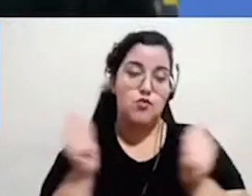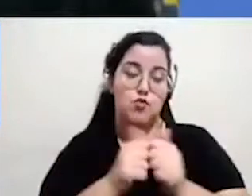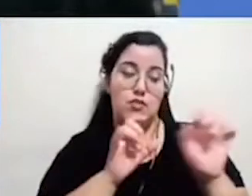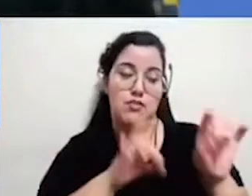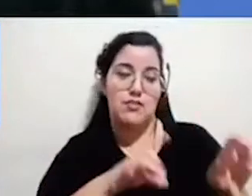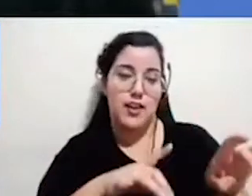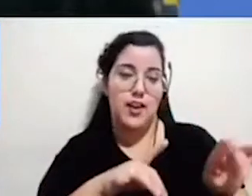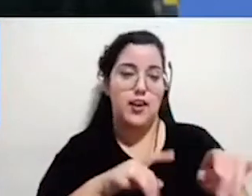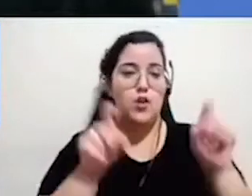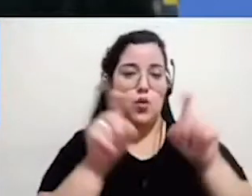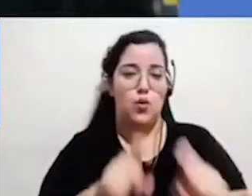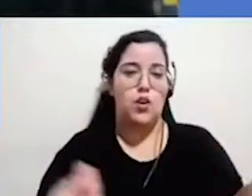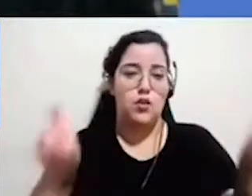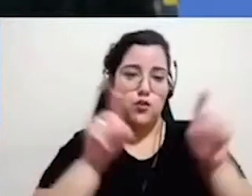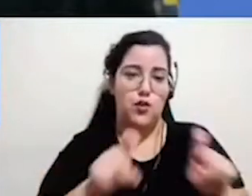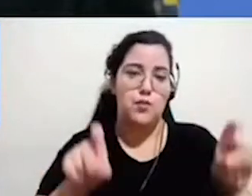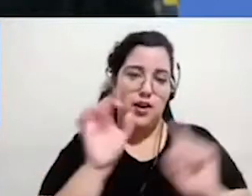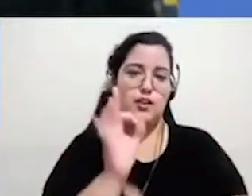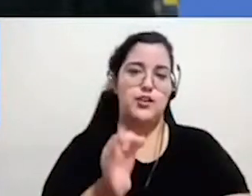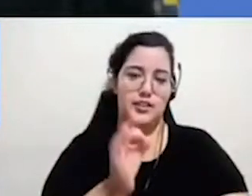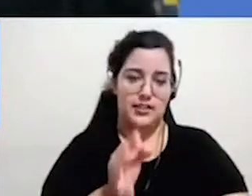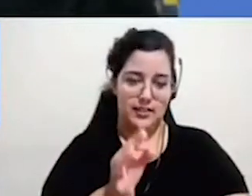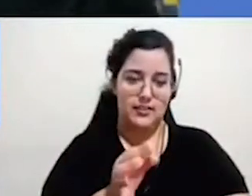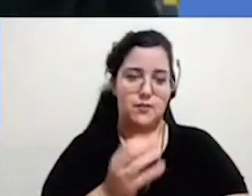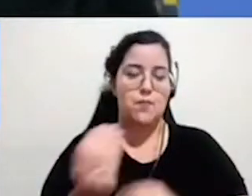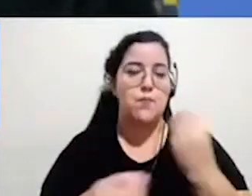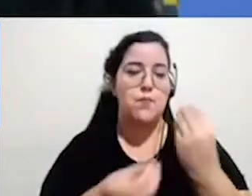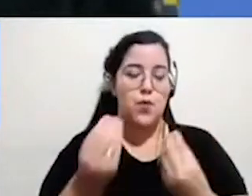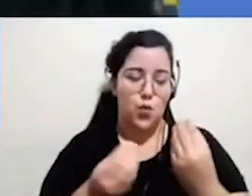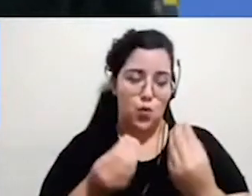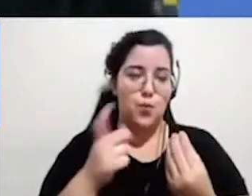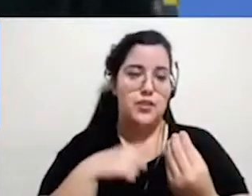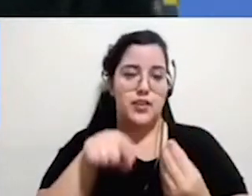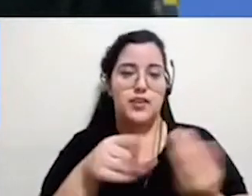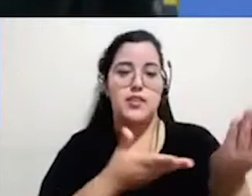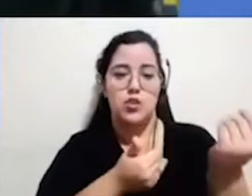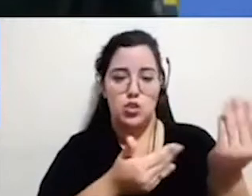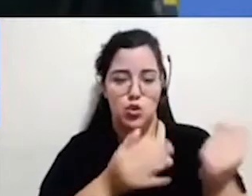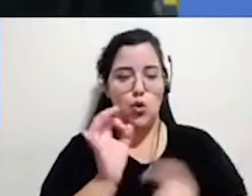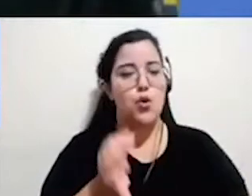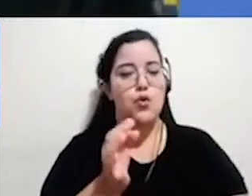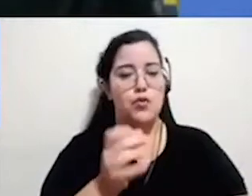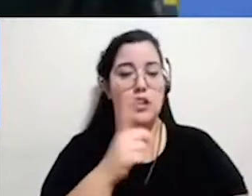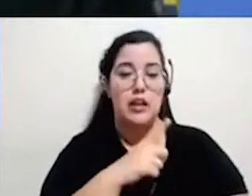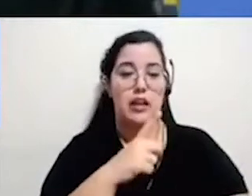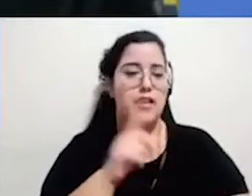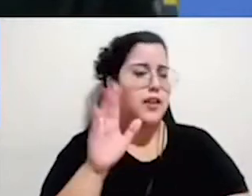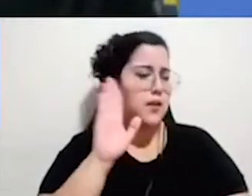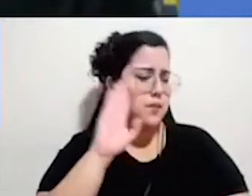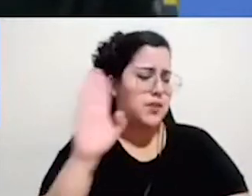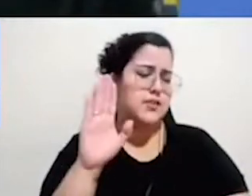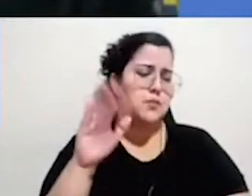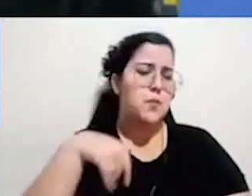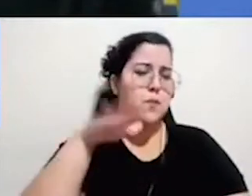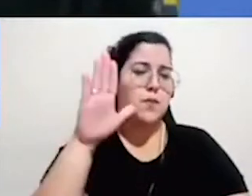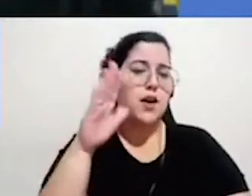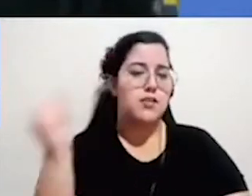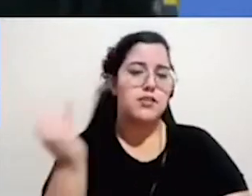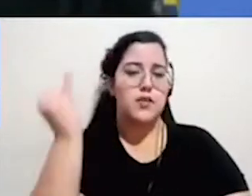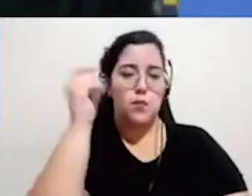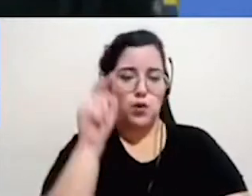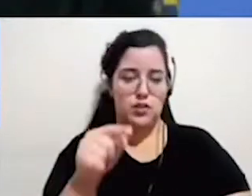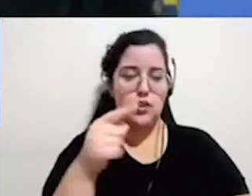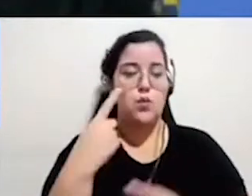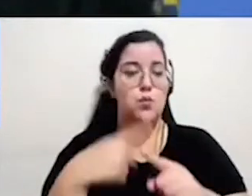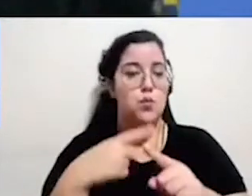pergunta. Como que a gente consegue colocar estes jovens, entendeu? No que há de mais de ponta? Porque eles